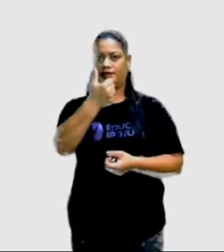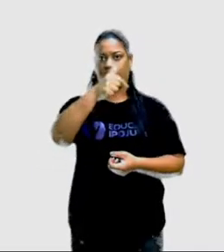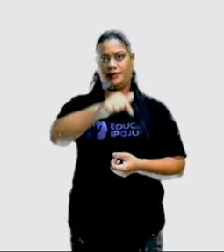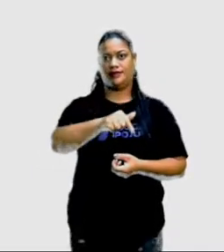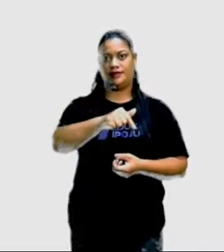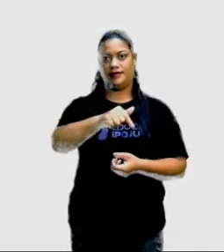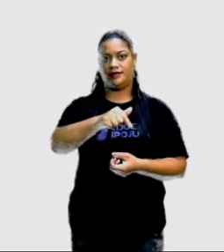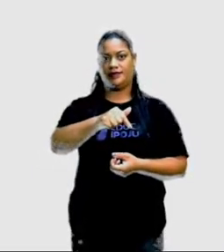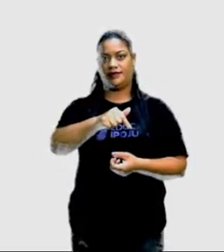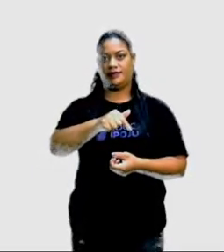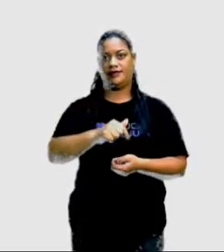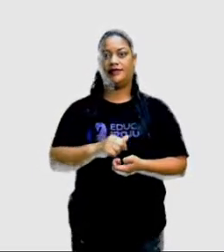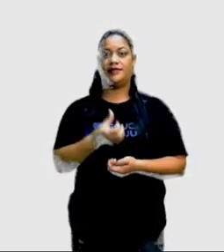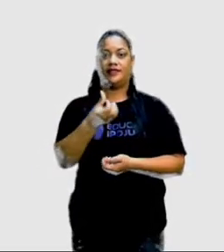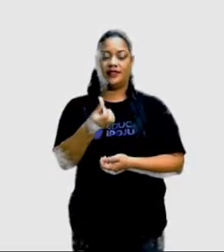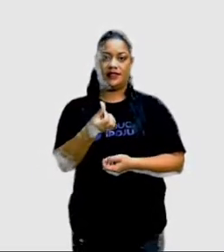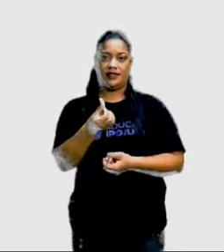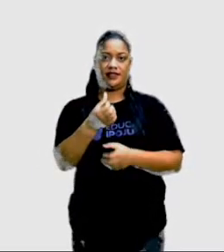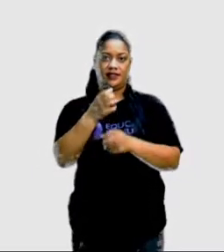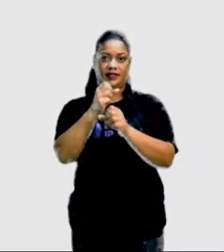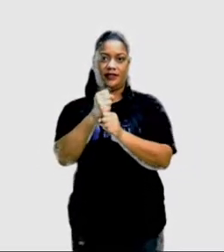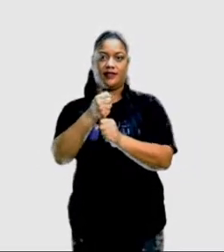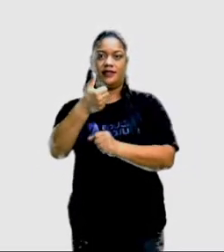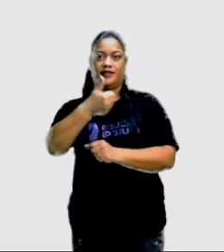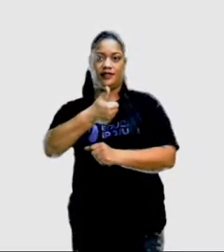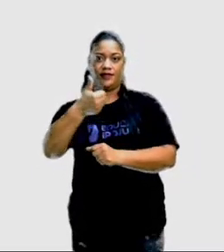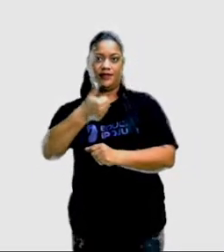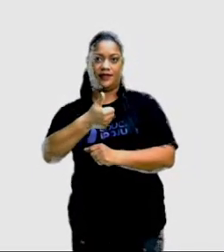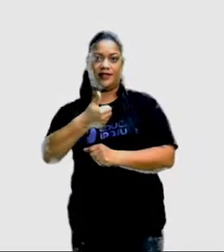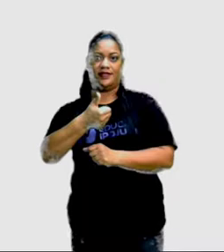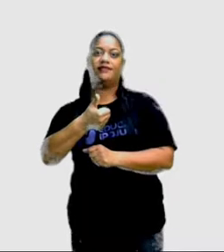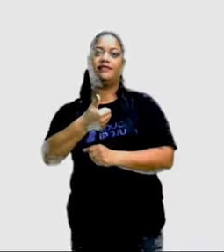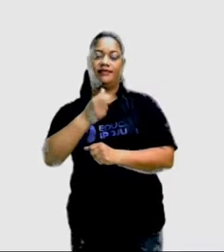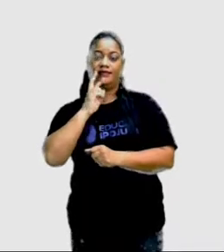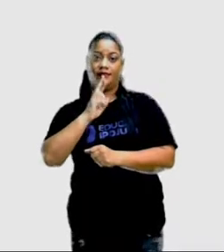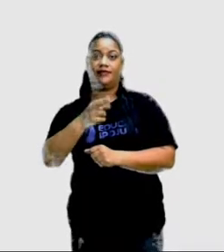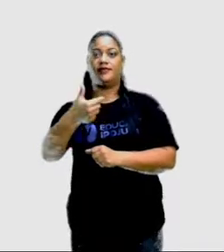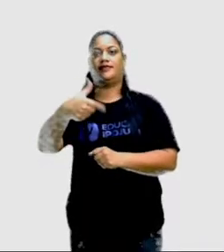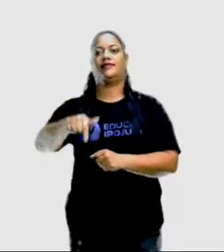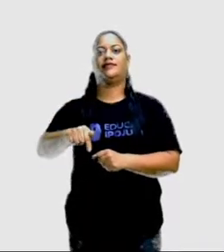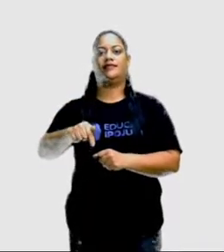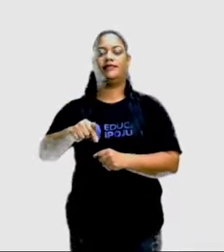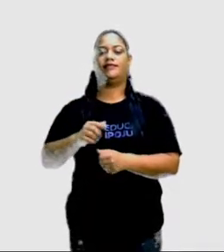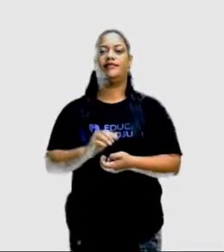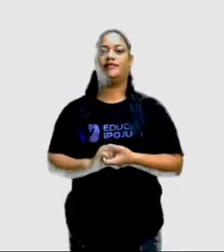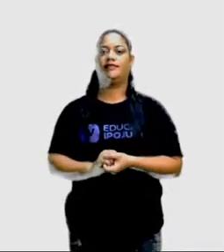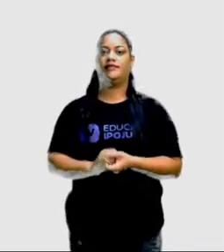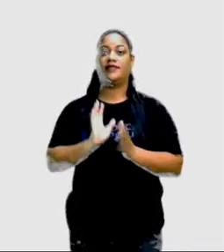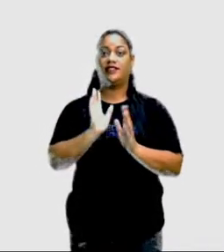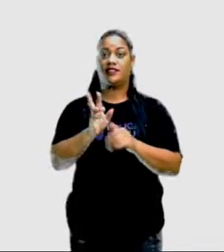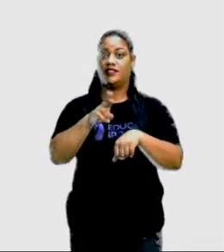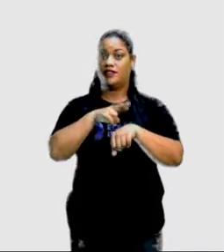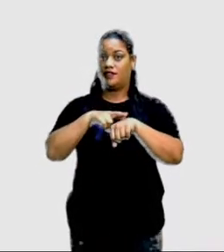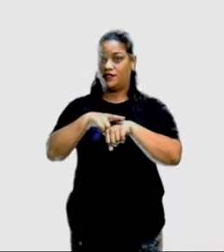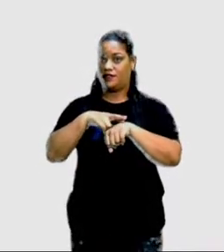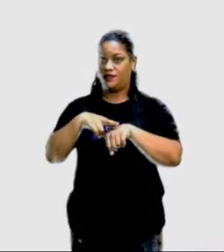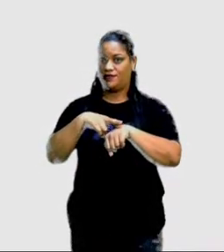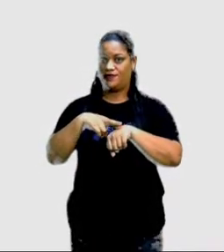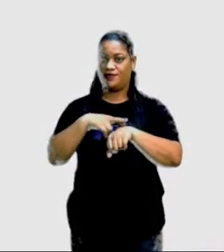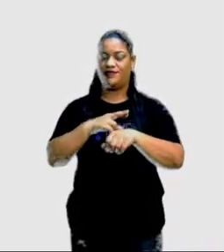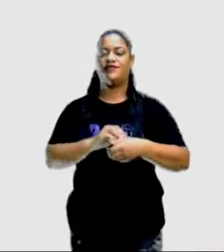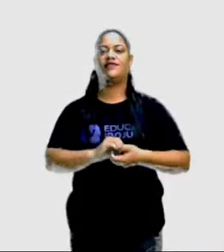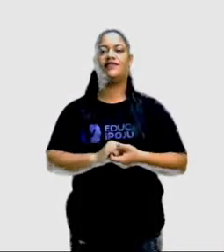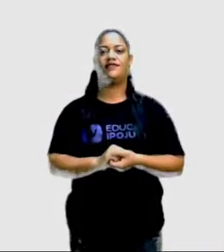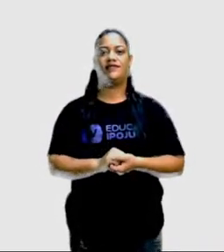que a soma de 6 mais 11 vai dar 17. Já a roxinha aqui embaixo